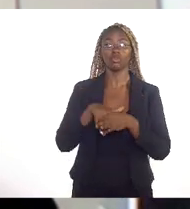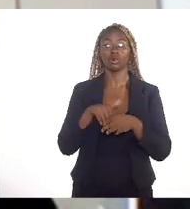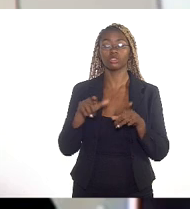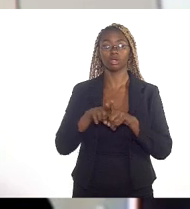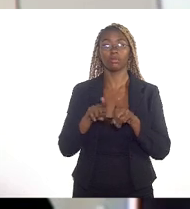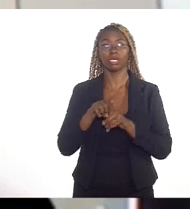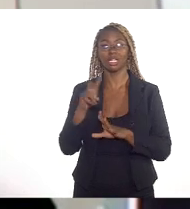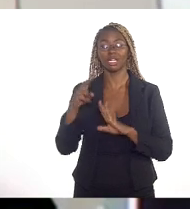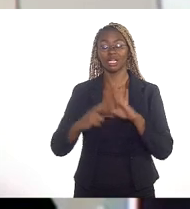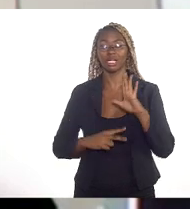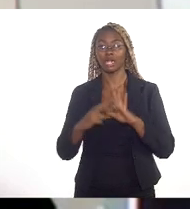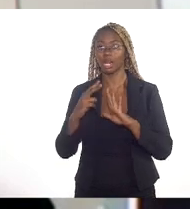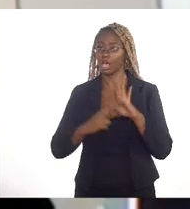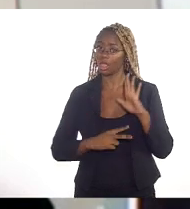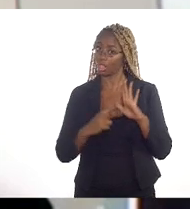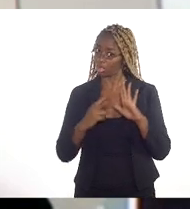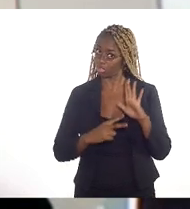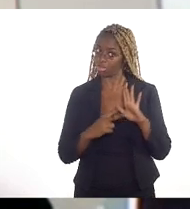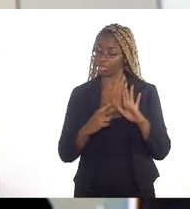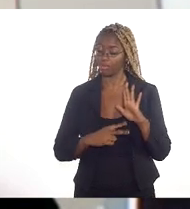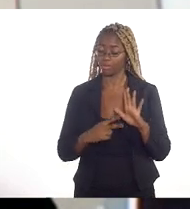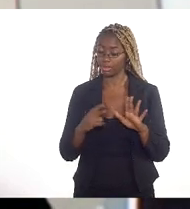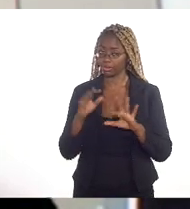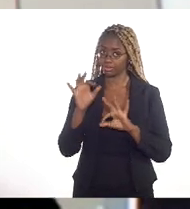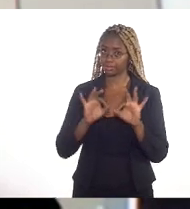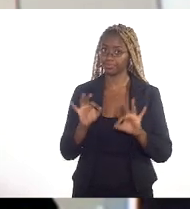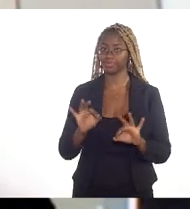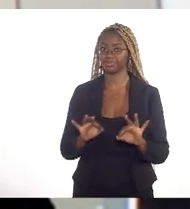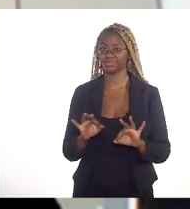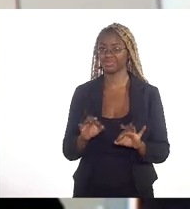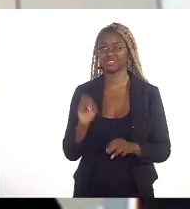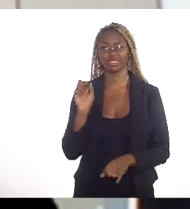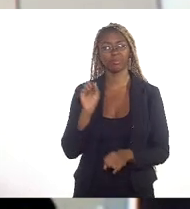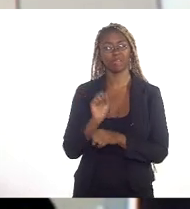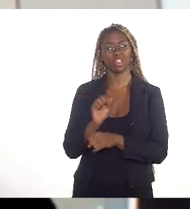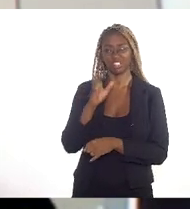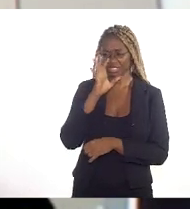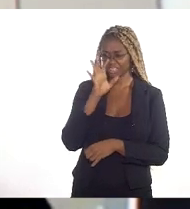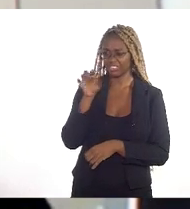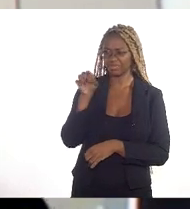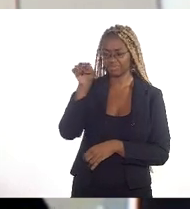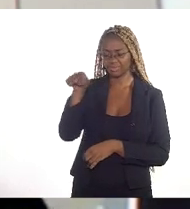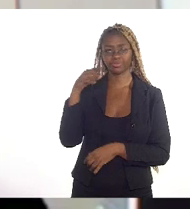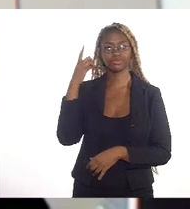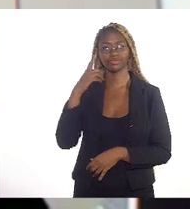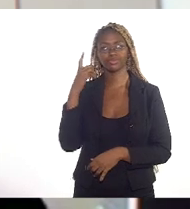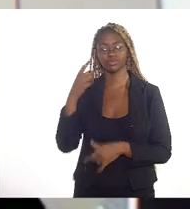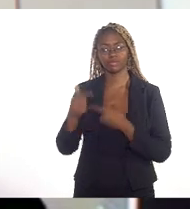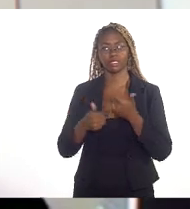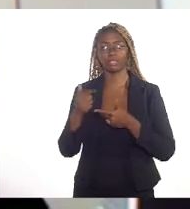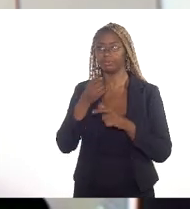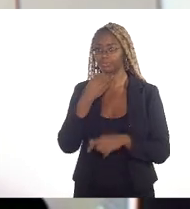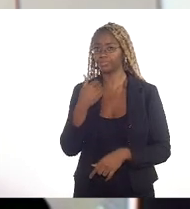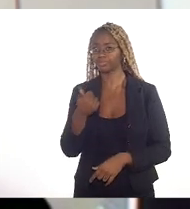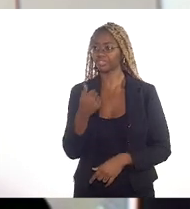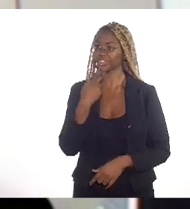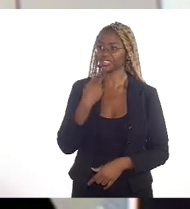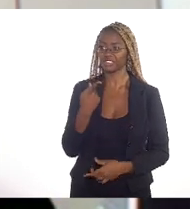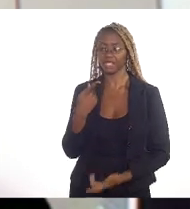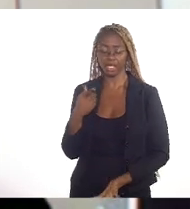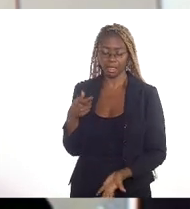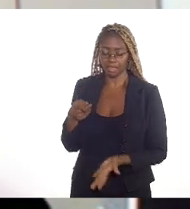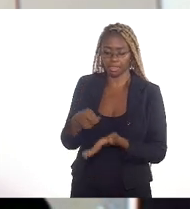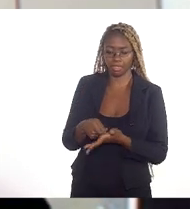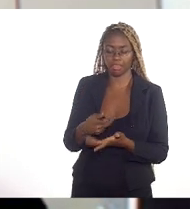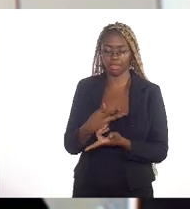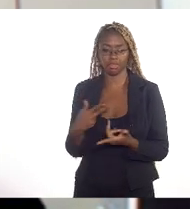de ver chifre em cabeça de cavalo e acusar os deputados que fazem projetos que são muito transparentes de estar querendo impor pegadinha ao cavalo de Troia.